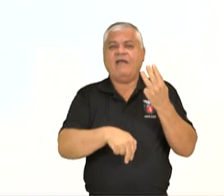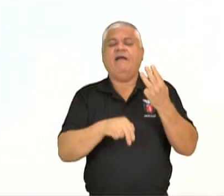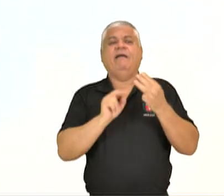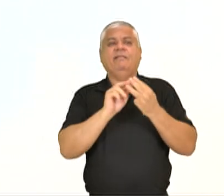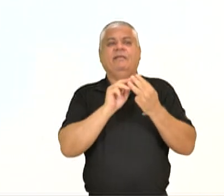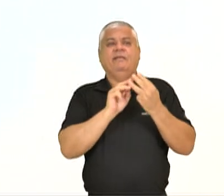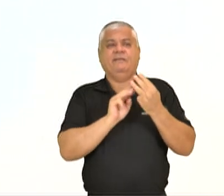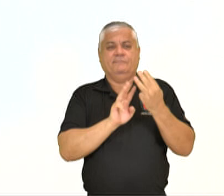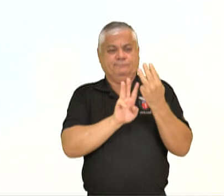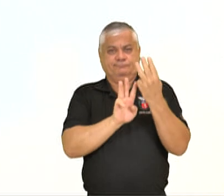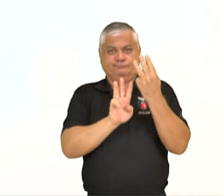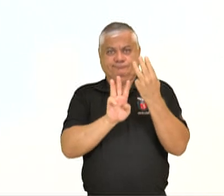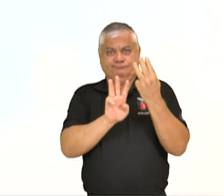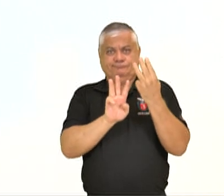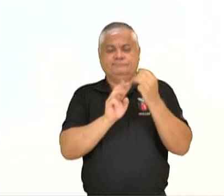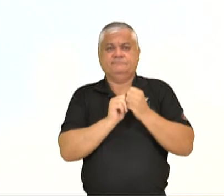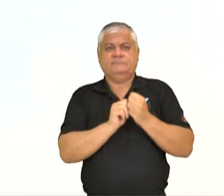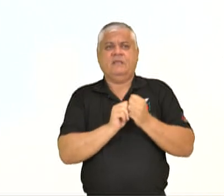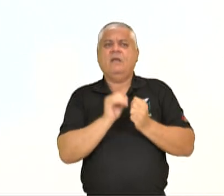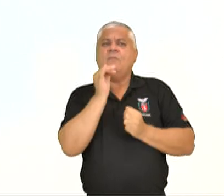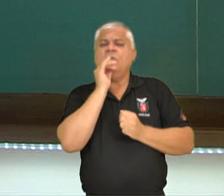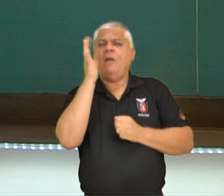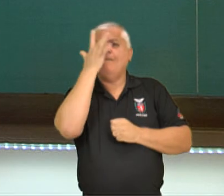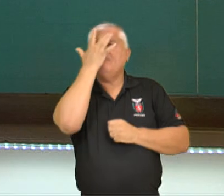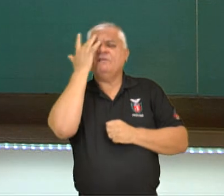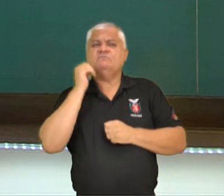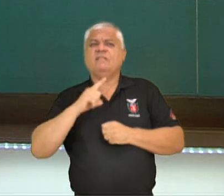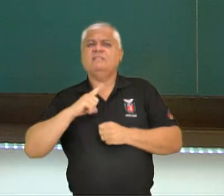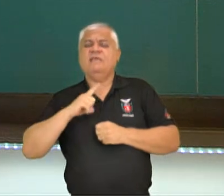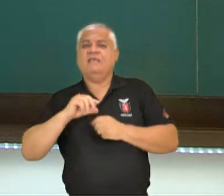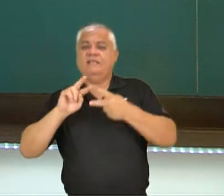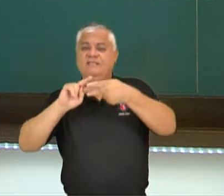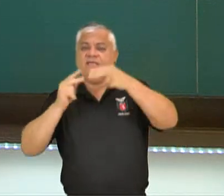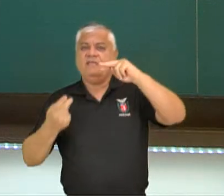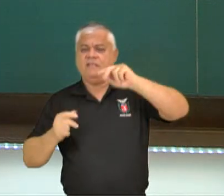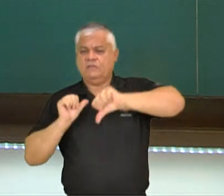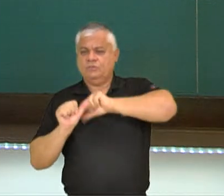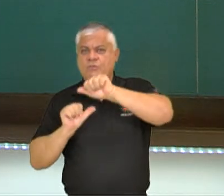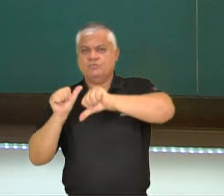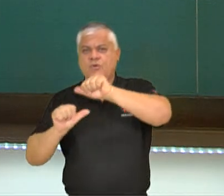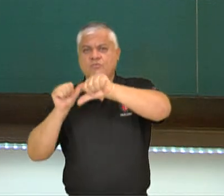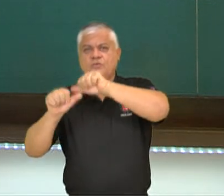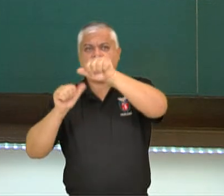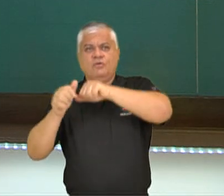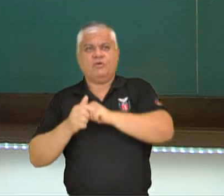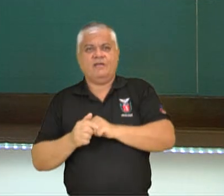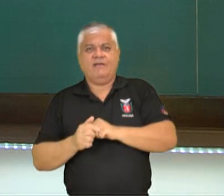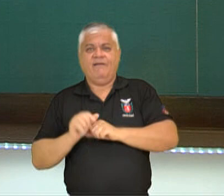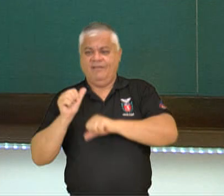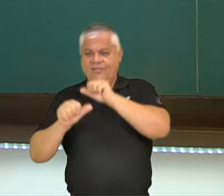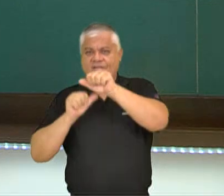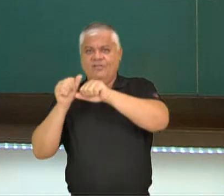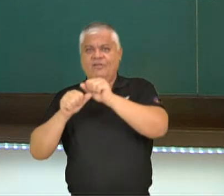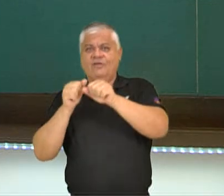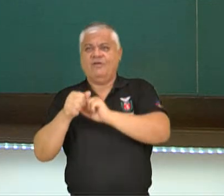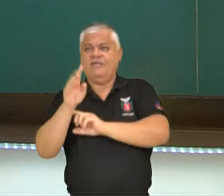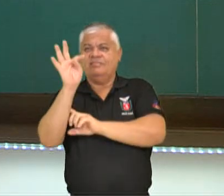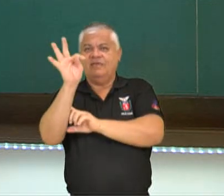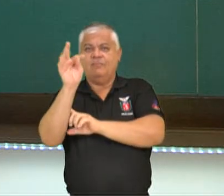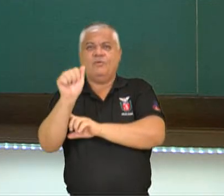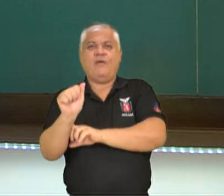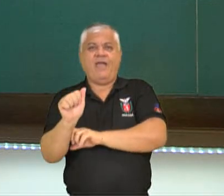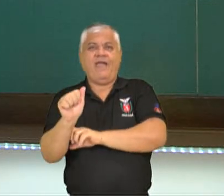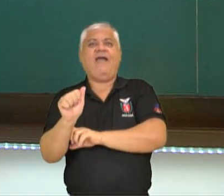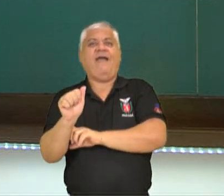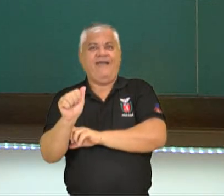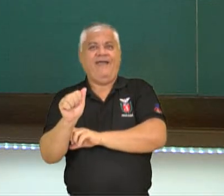GAA. Já a pessoa que tem o DNA mutante, ela troca o primeiro T ali por um A. Então ela troca uma timina por